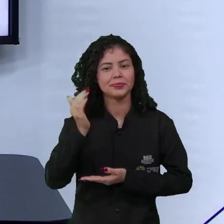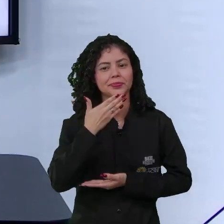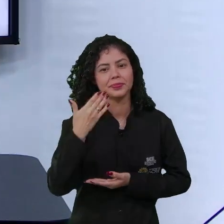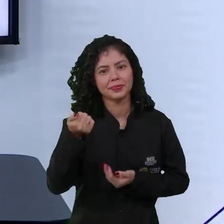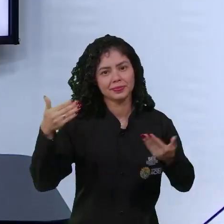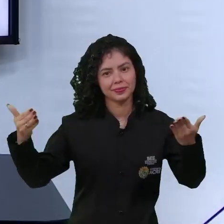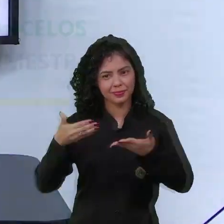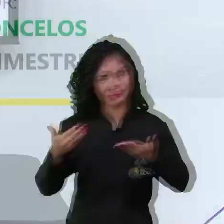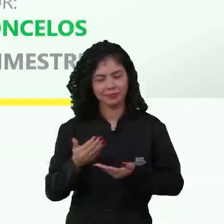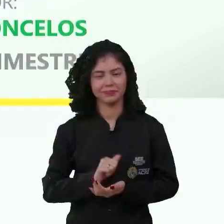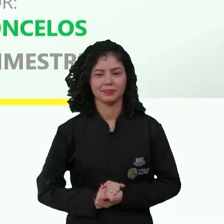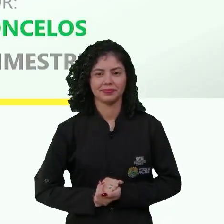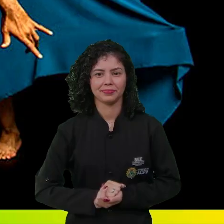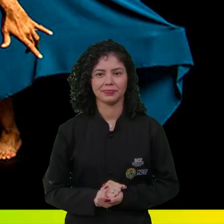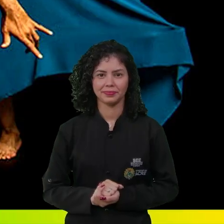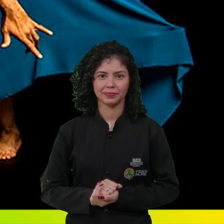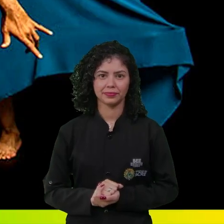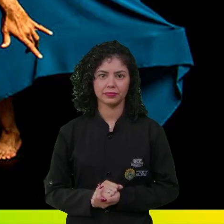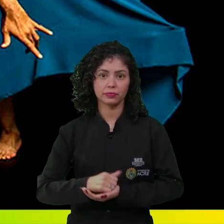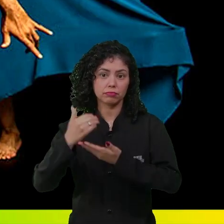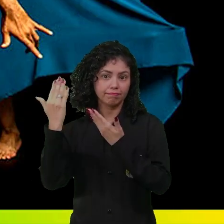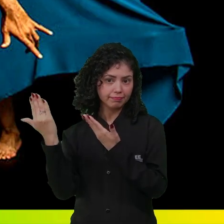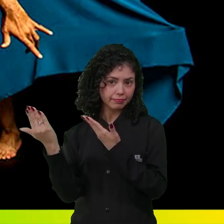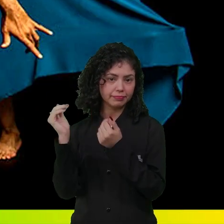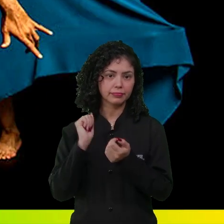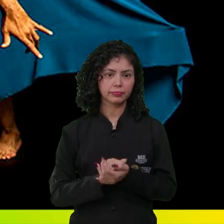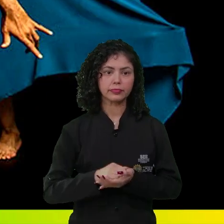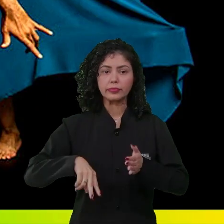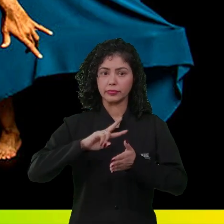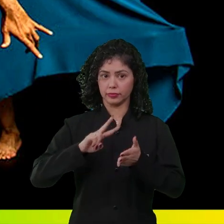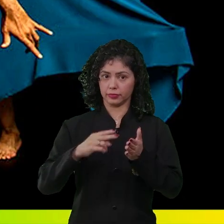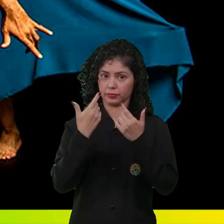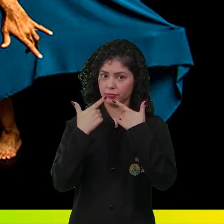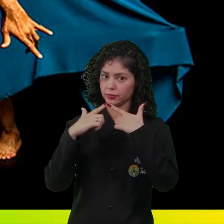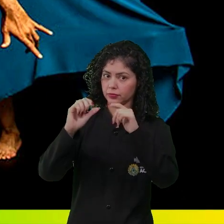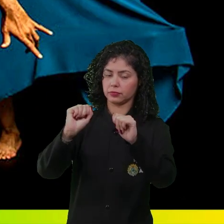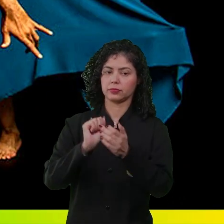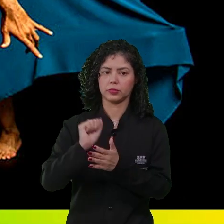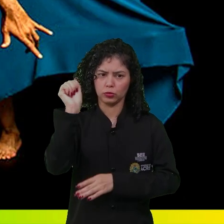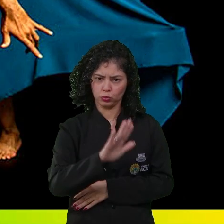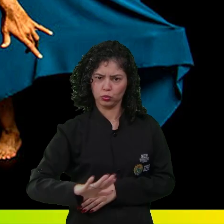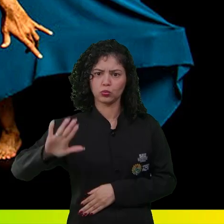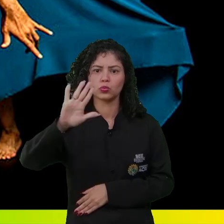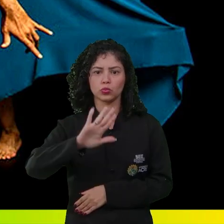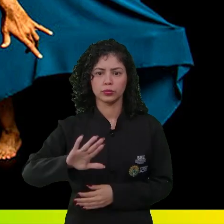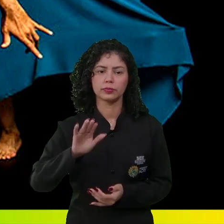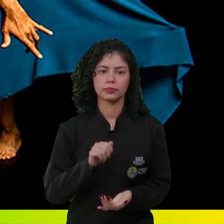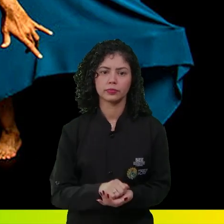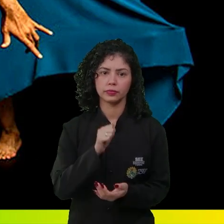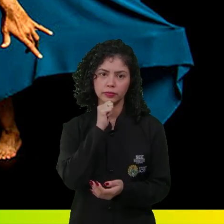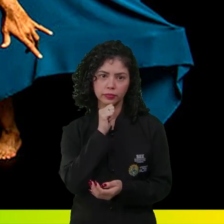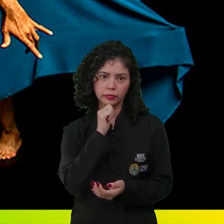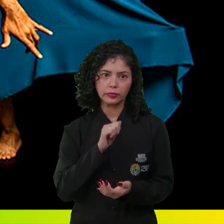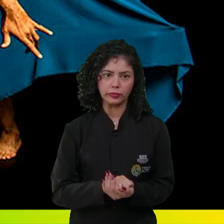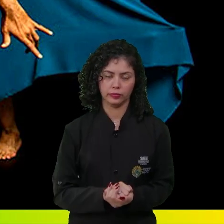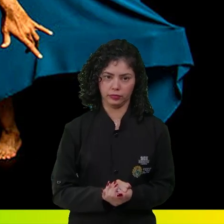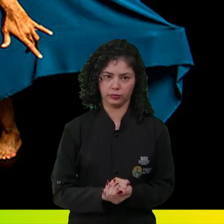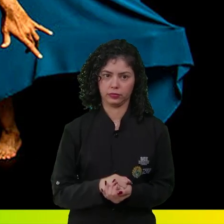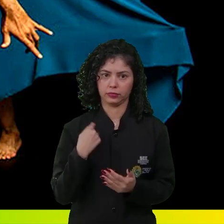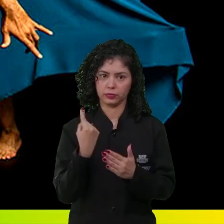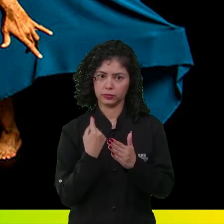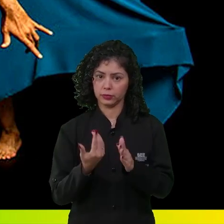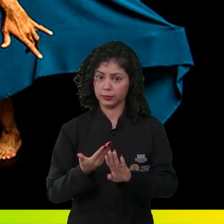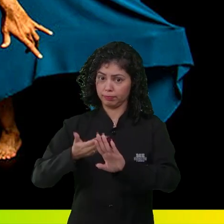melhor, é agora. Vamos lá, bailando. Então aqui, ó, a dança como linguagem universal. A dança, uma das formas